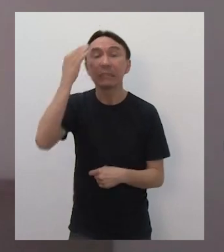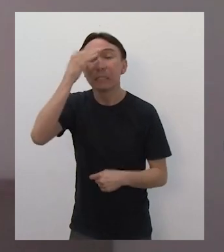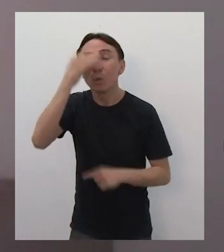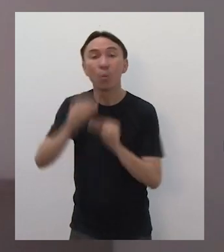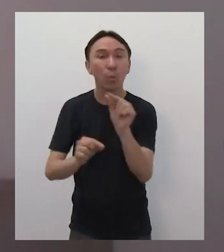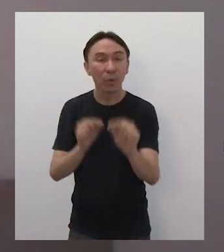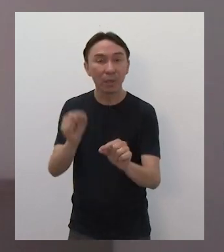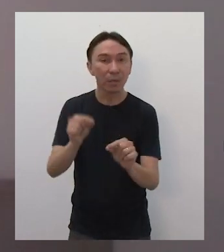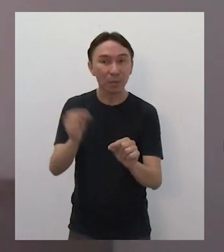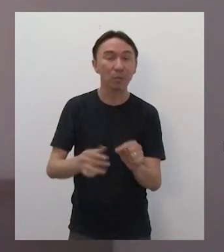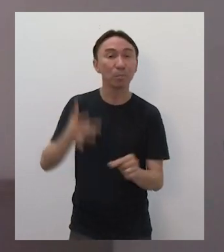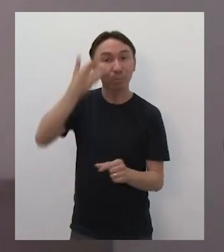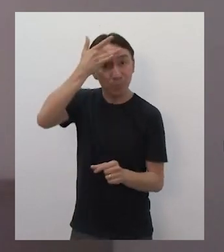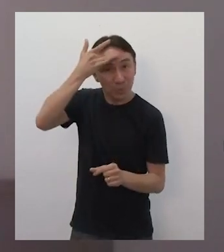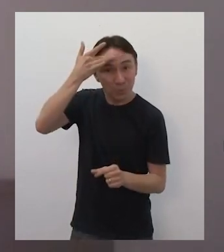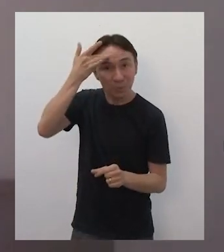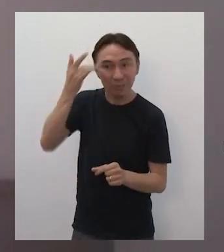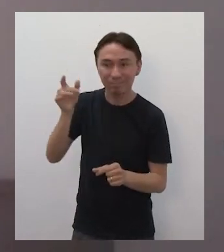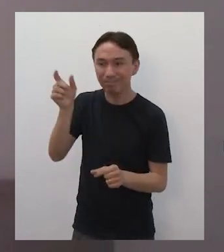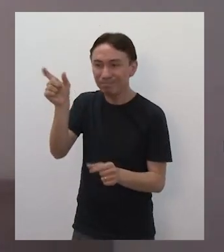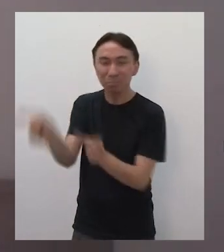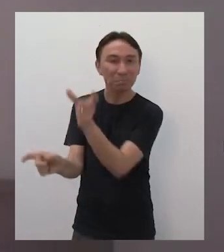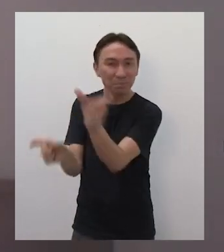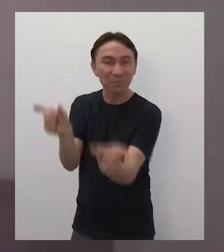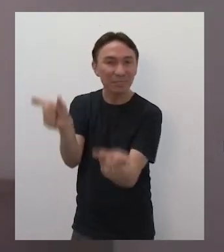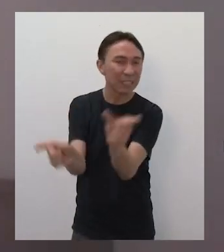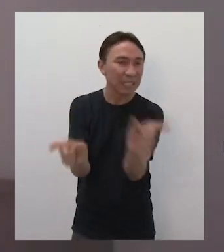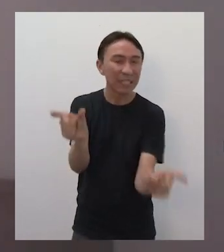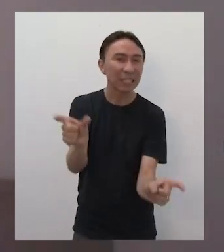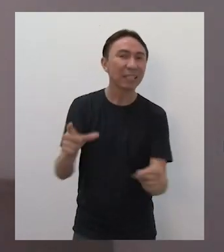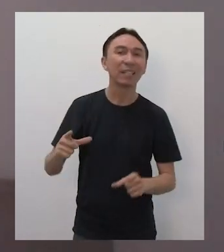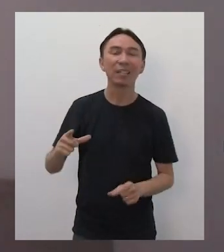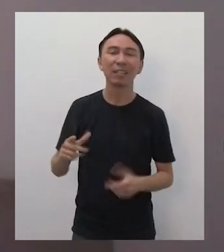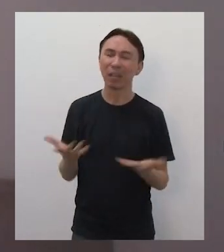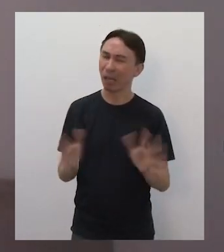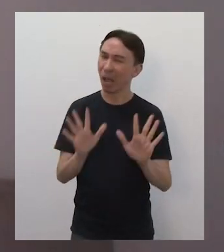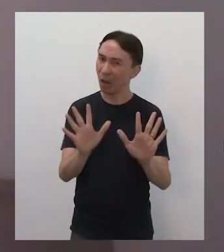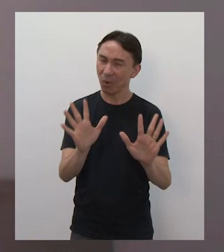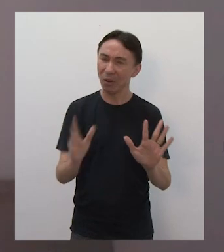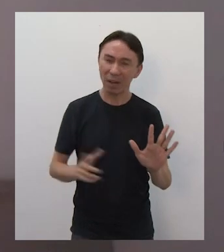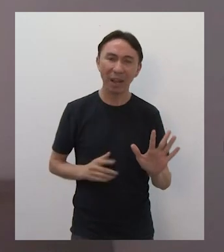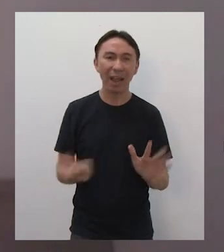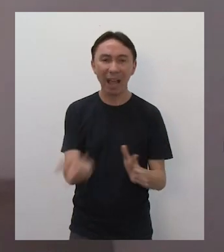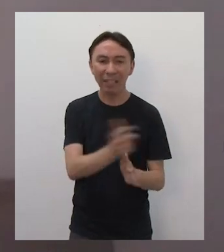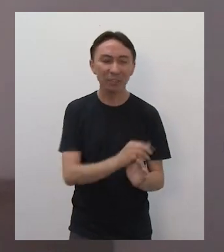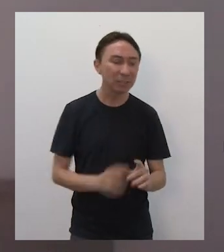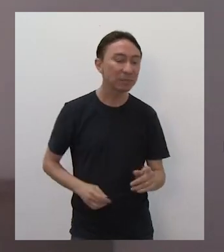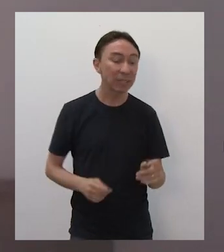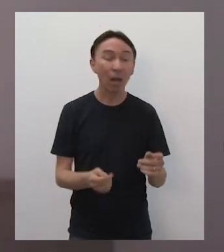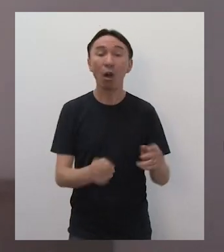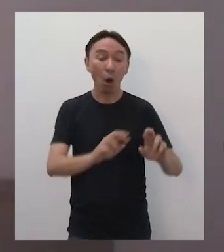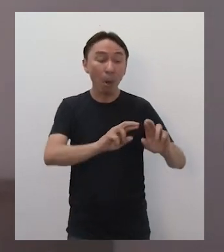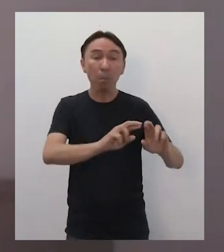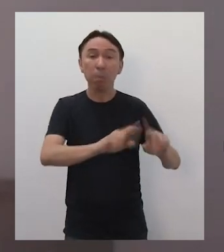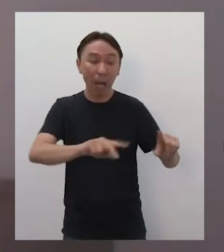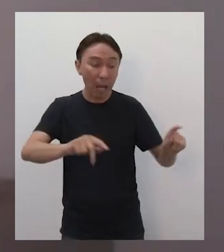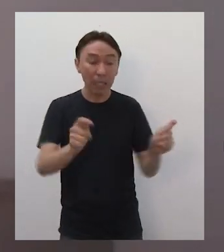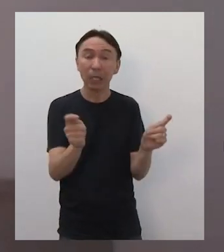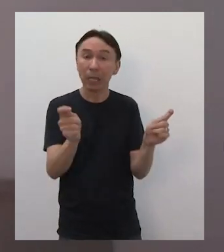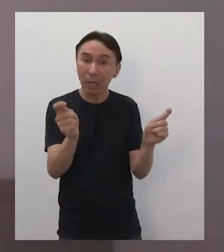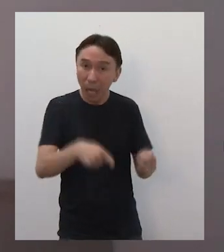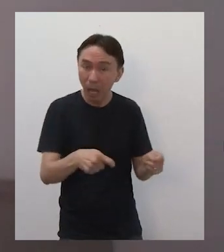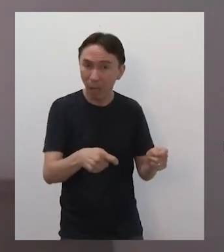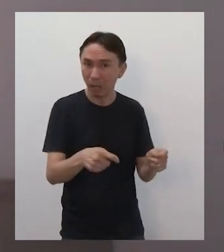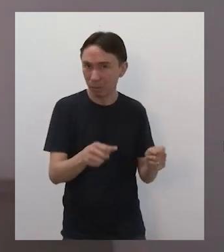pessoa tem, e aí agora eu estou falando das competências socioemocionais como um todo, né, de todas